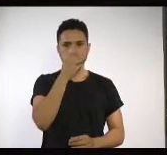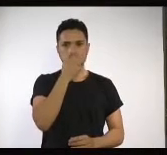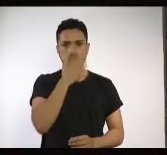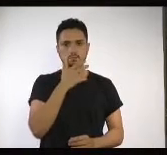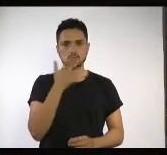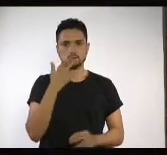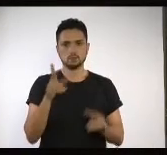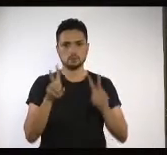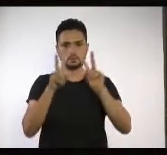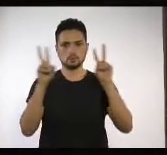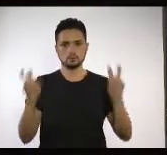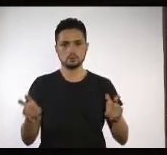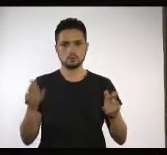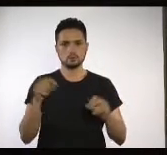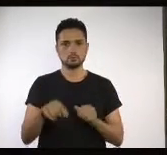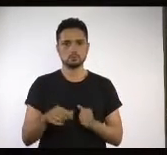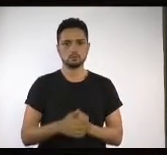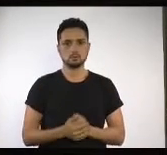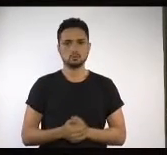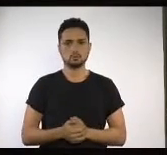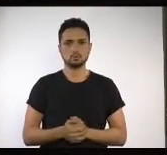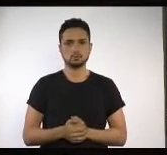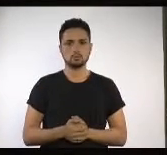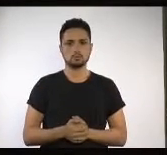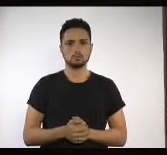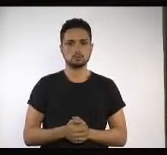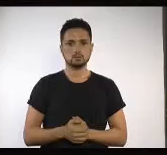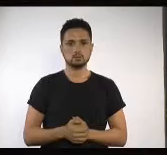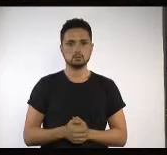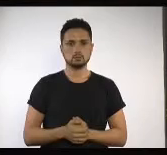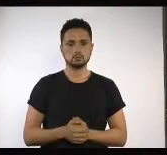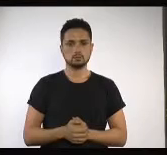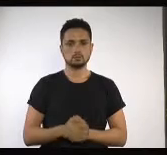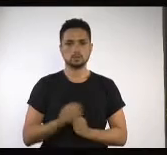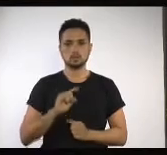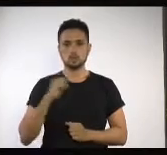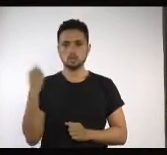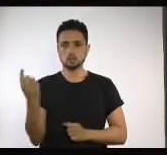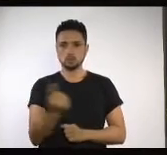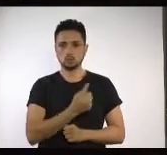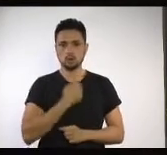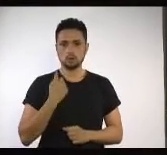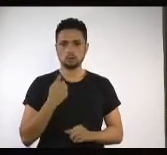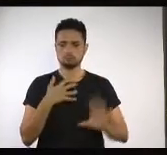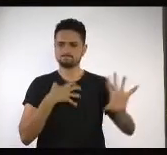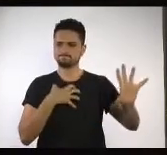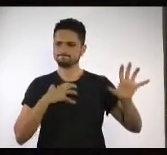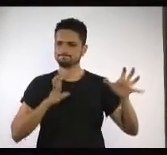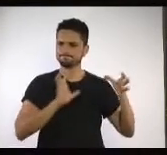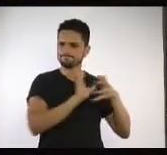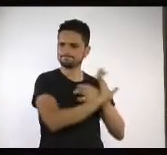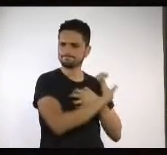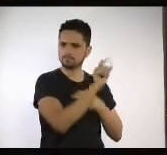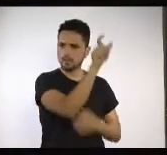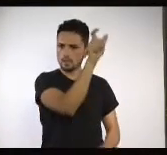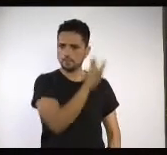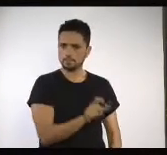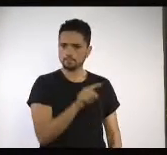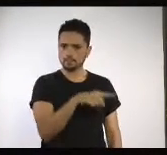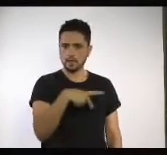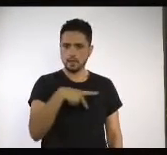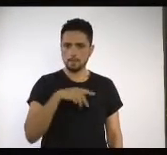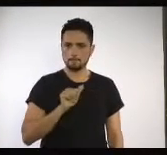sob esta bandeira. Somos todos e todas Patrícia Campos Melo, todos e